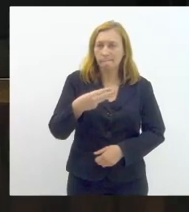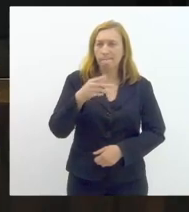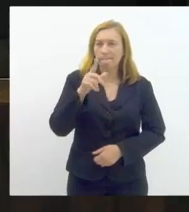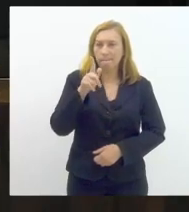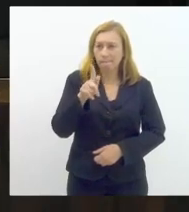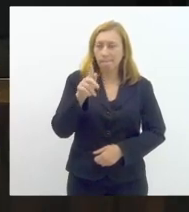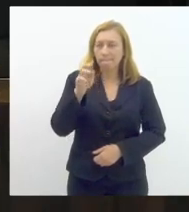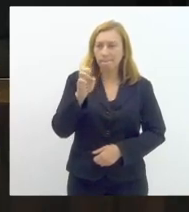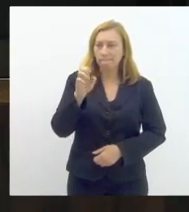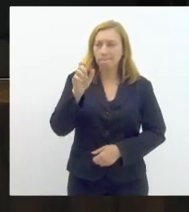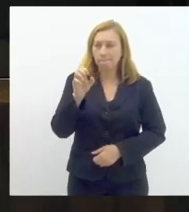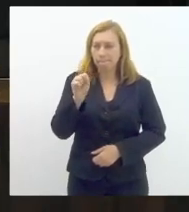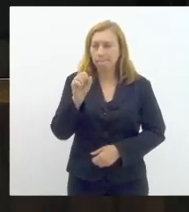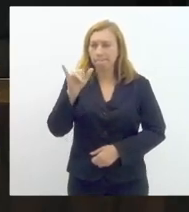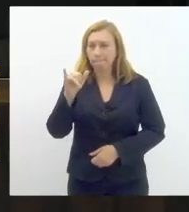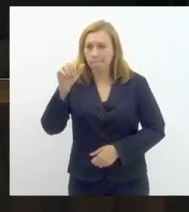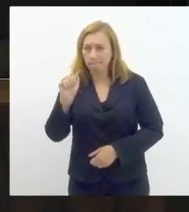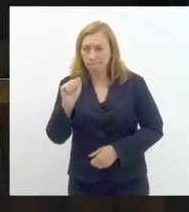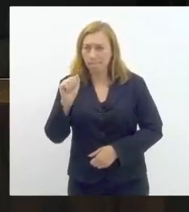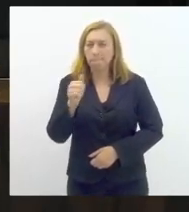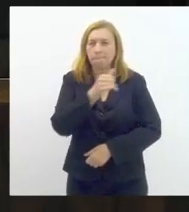Jéssica Lopes, Rio de Janeiro.